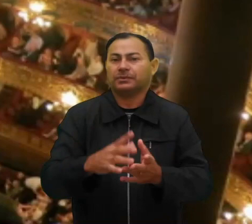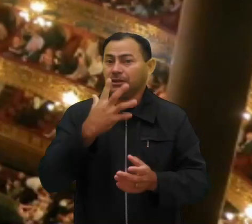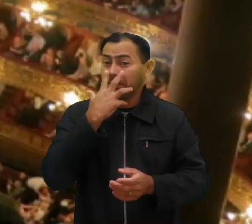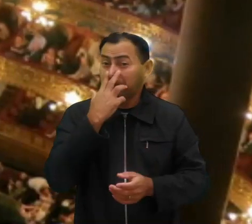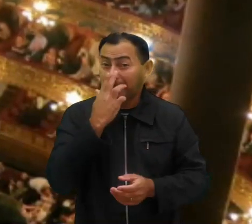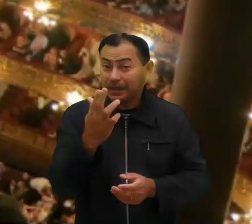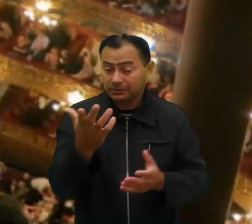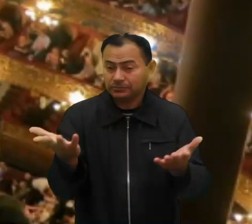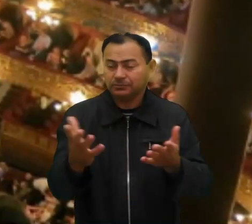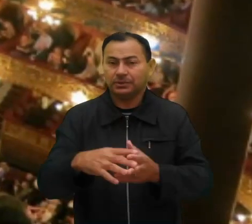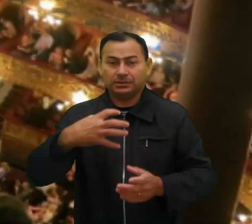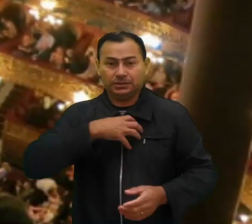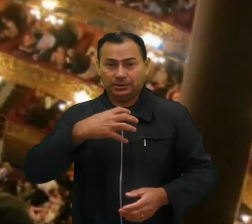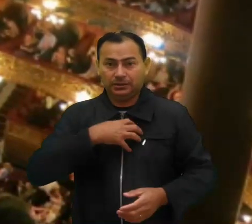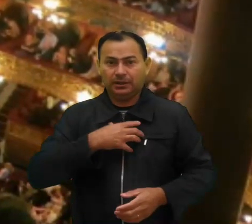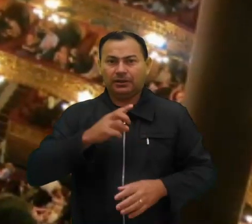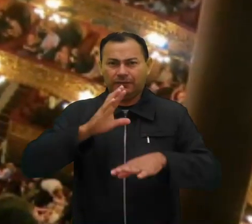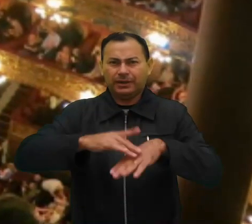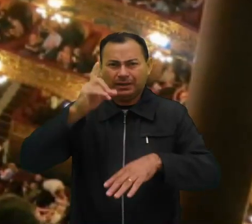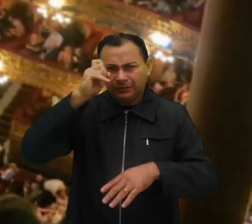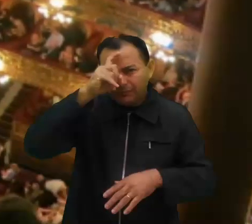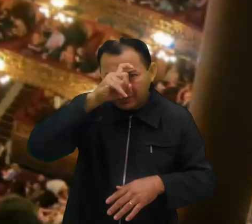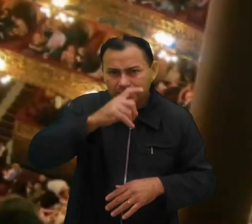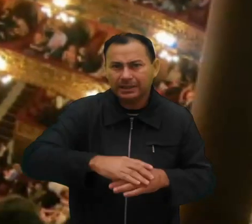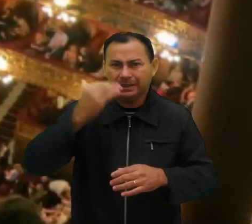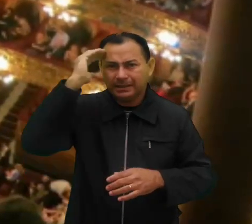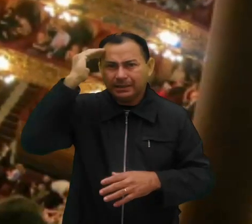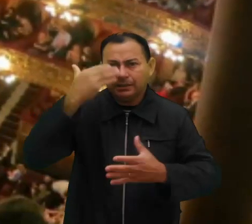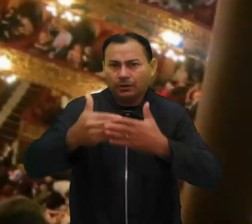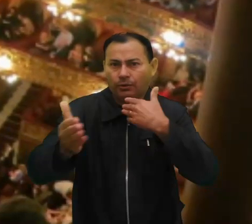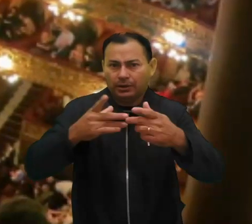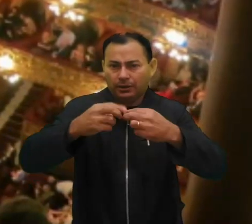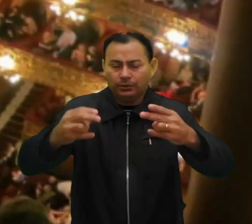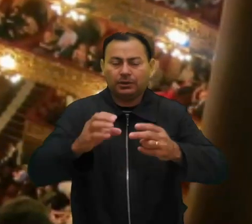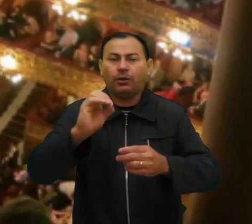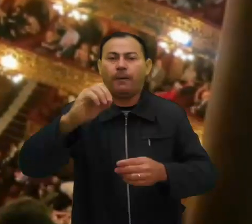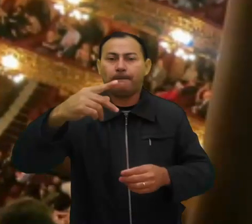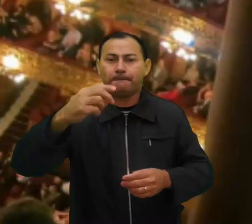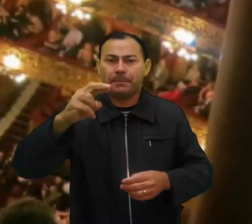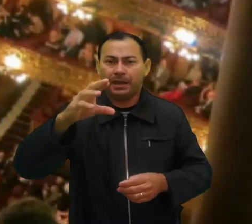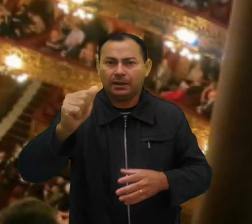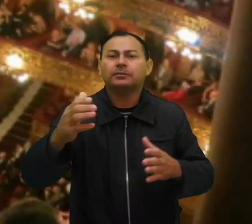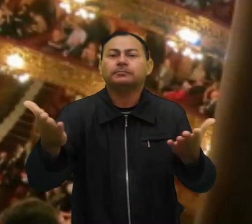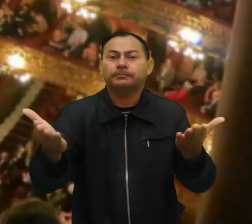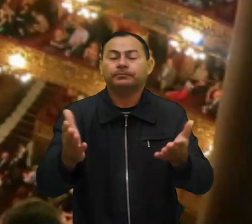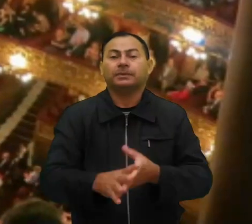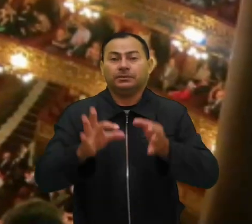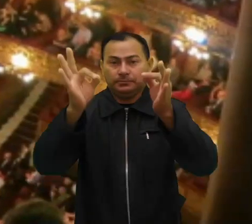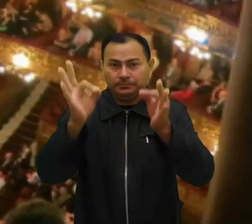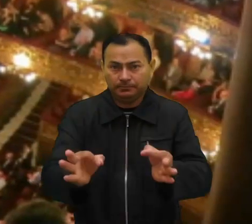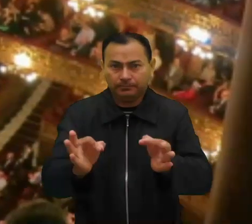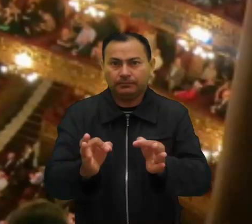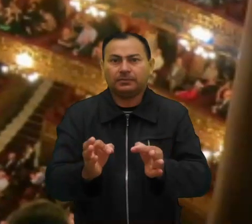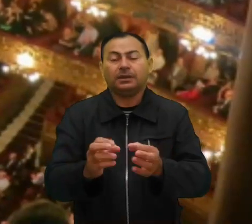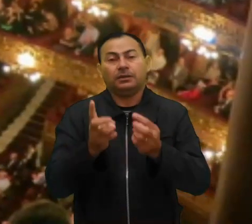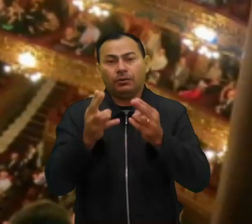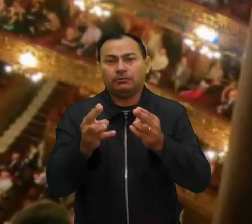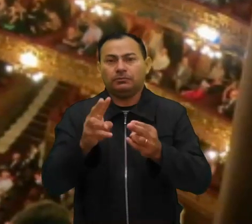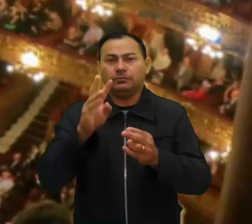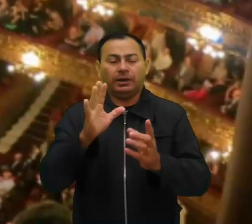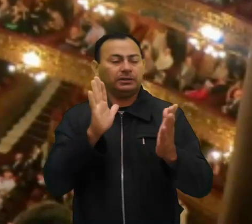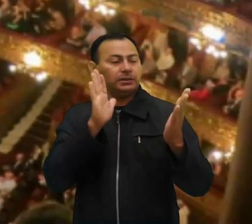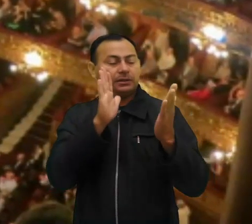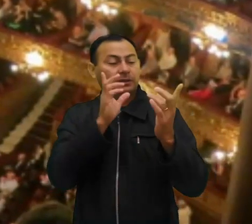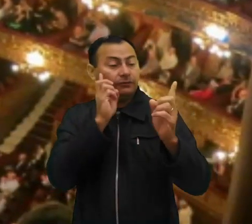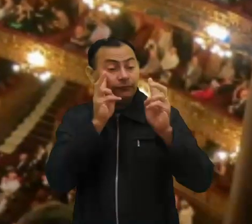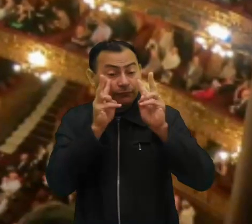Você não acha que deste jeito ia ficar bem difícil de entender qualquer coisa dessa ópera? Pois é justamente com algo assim que você vai